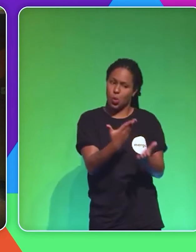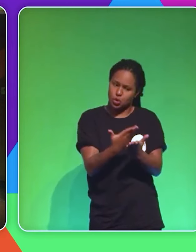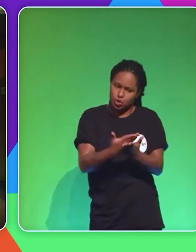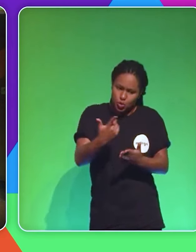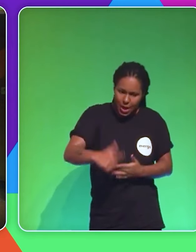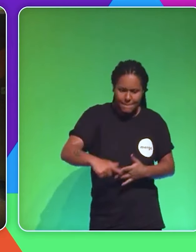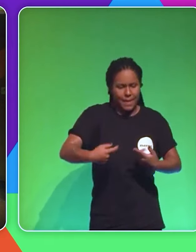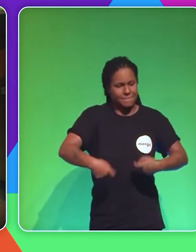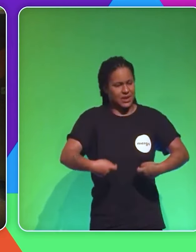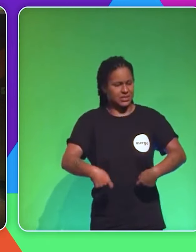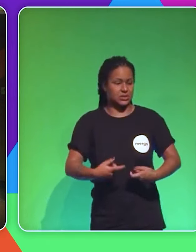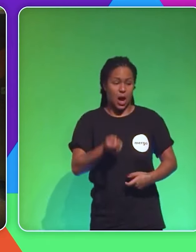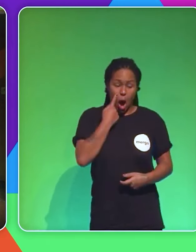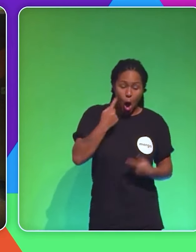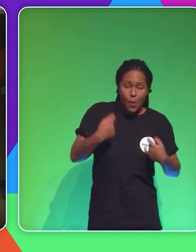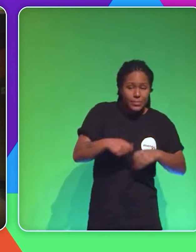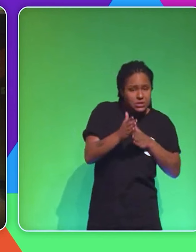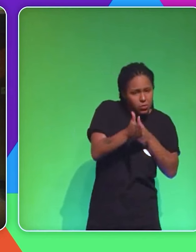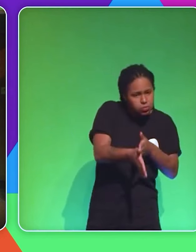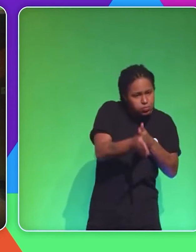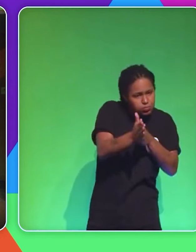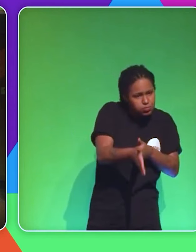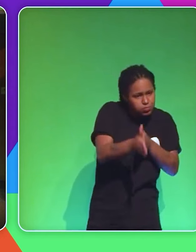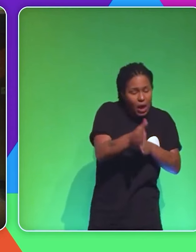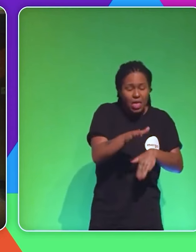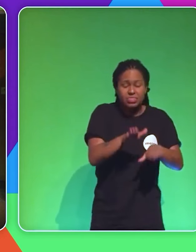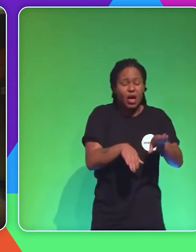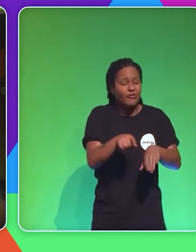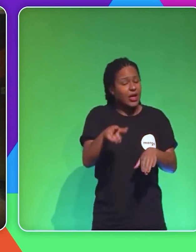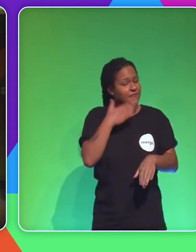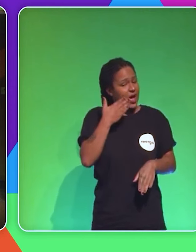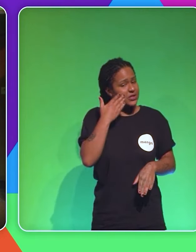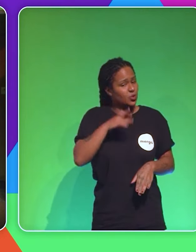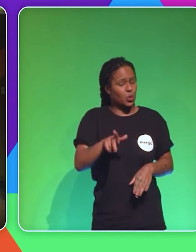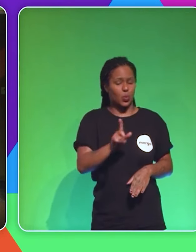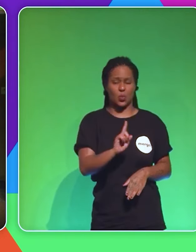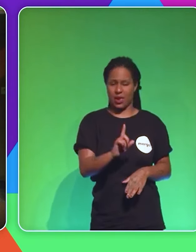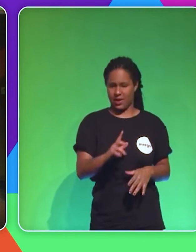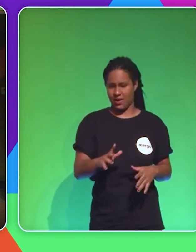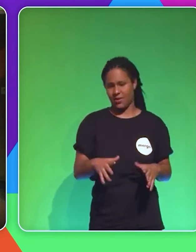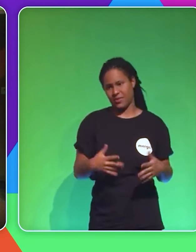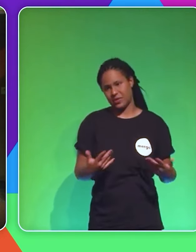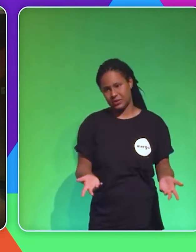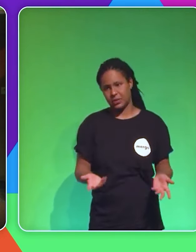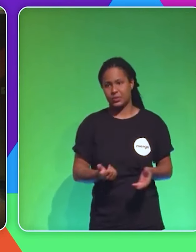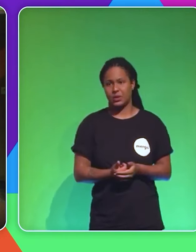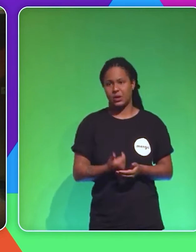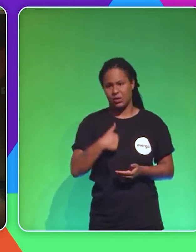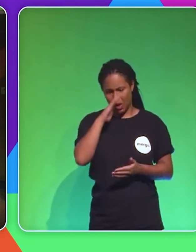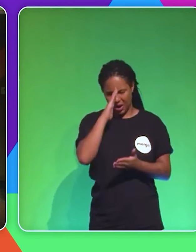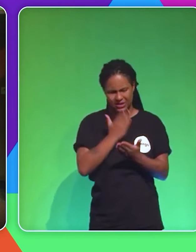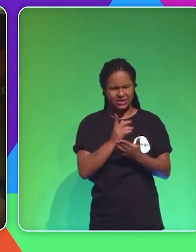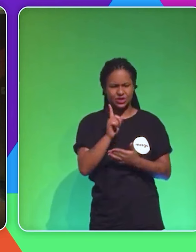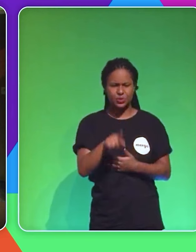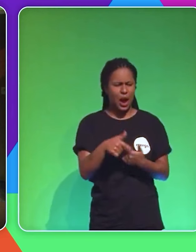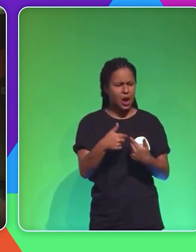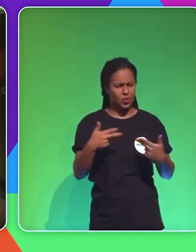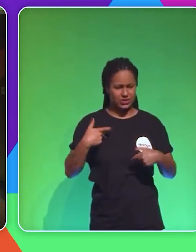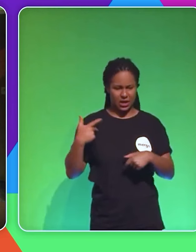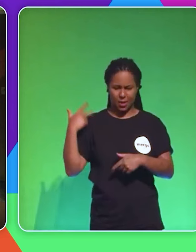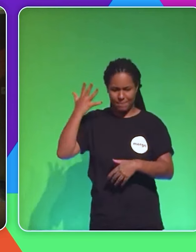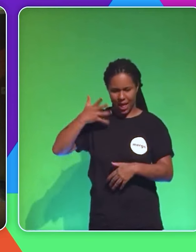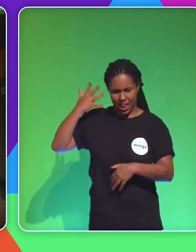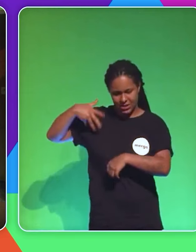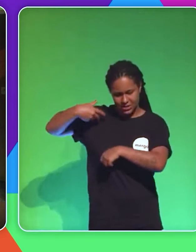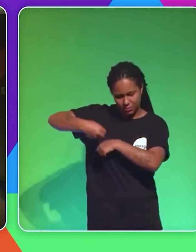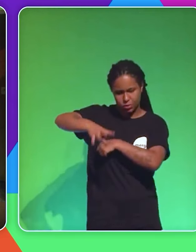mais Olha você vai ter que seguir um caminho que talvez não seja tão fácil assim Então eu acho que é muito do que eu falei em tudo a